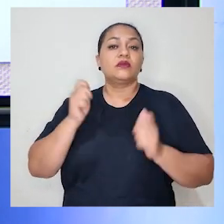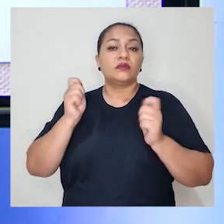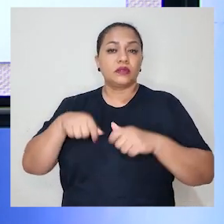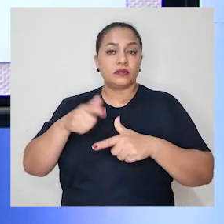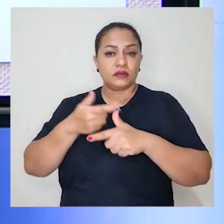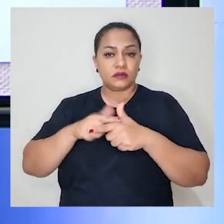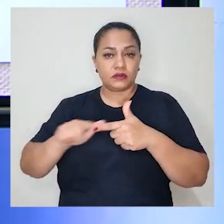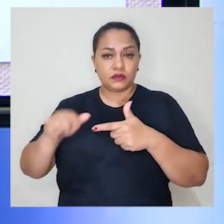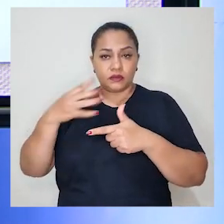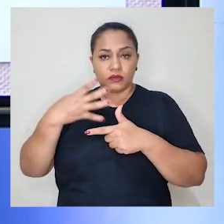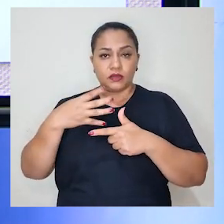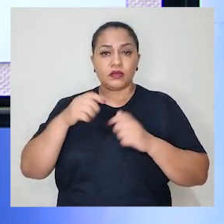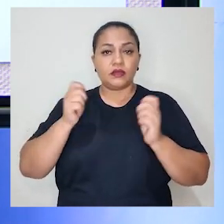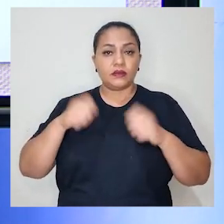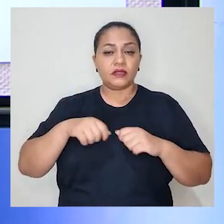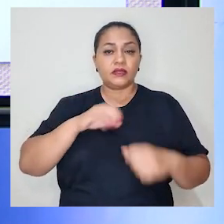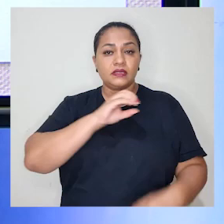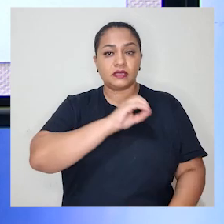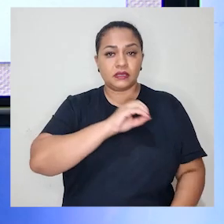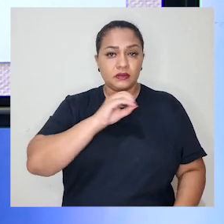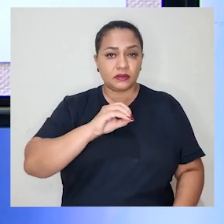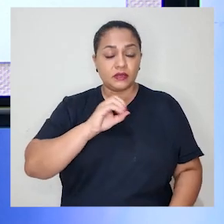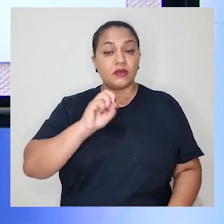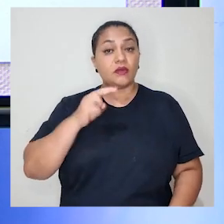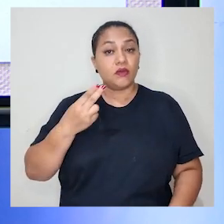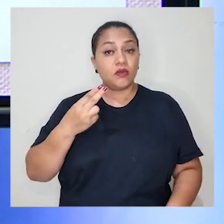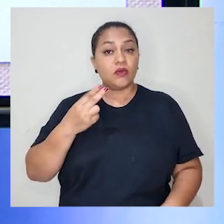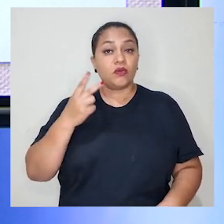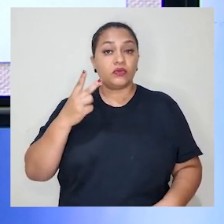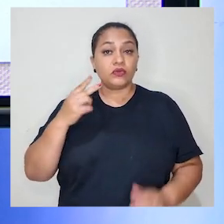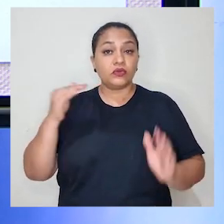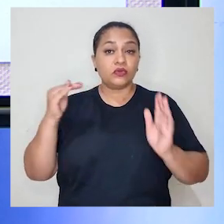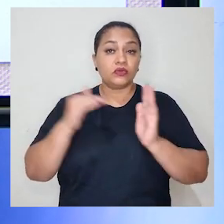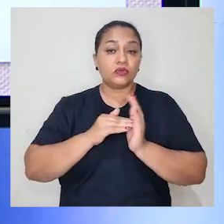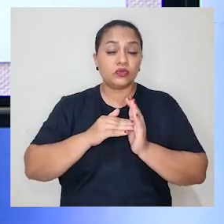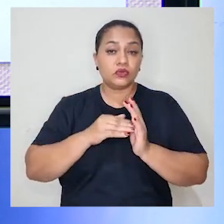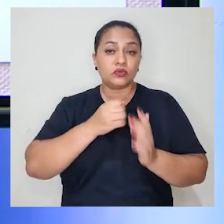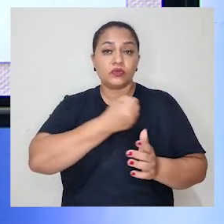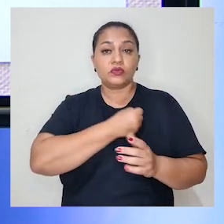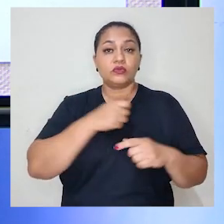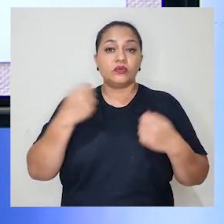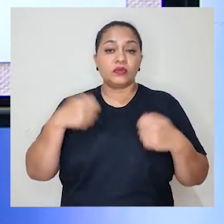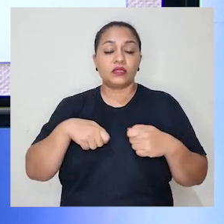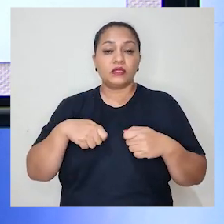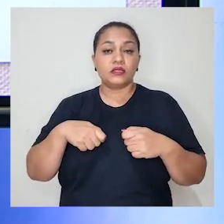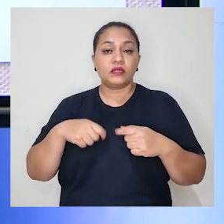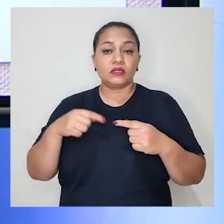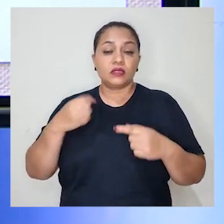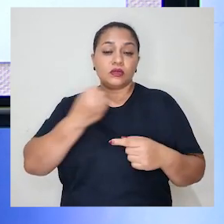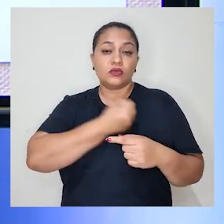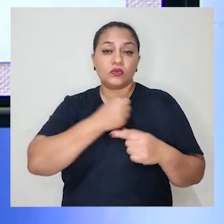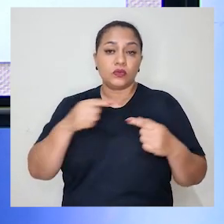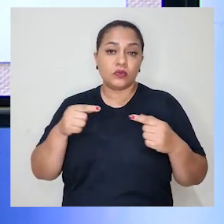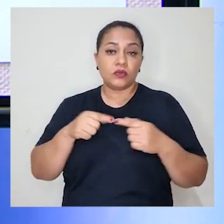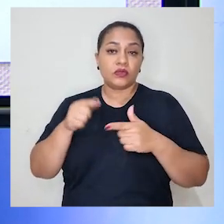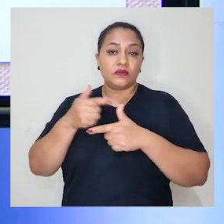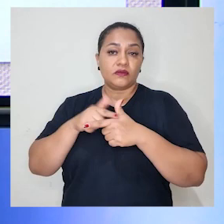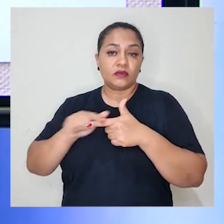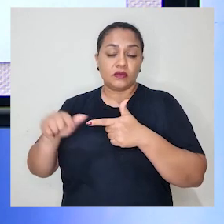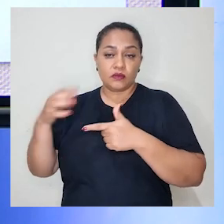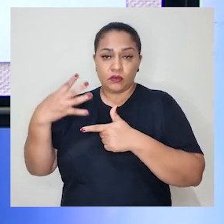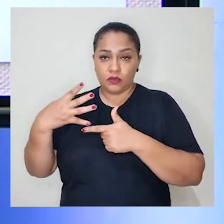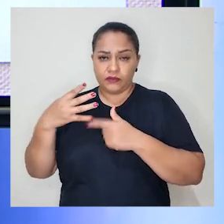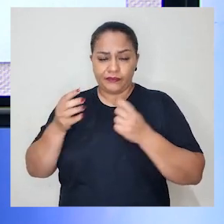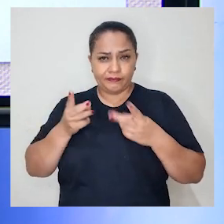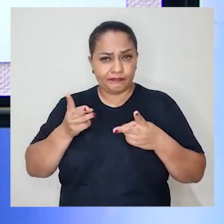00 ou os dois últimos algarismos têm que formar um número que seja divisível por 4. Então, vamos observar os